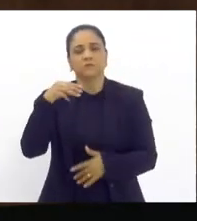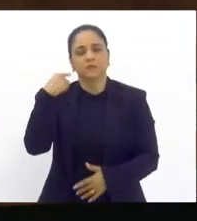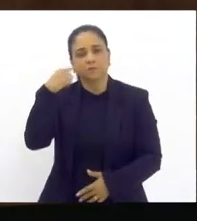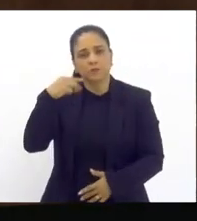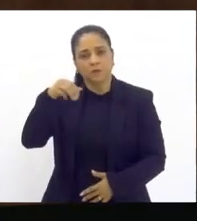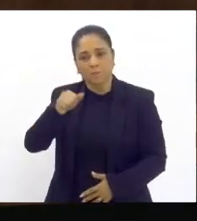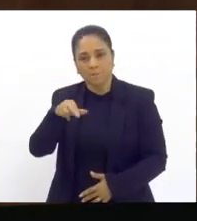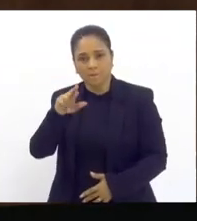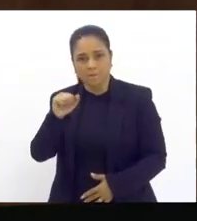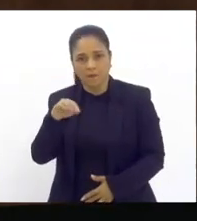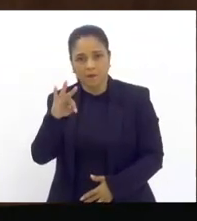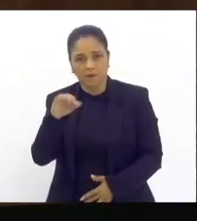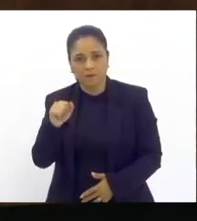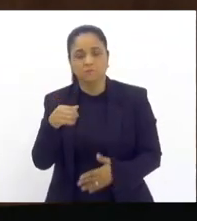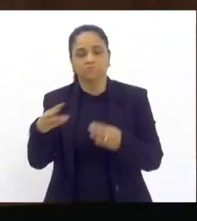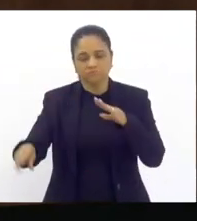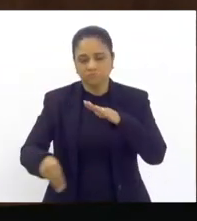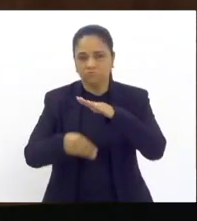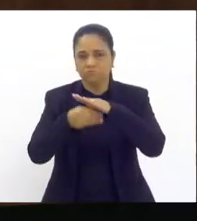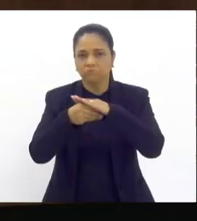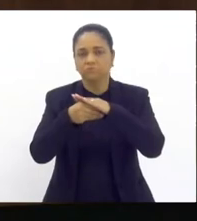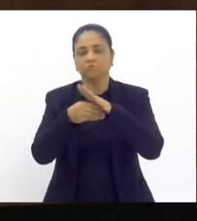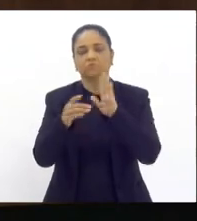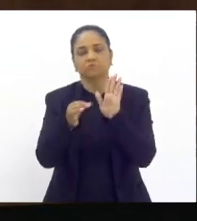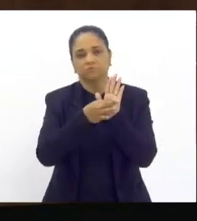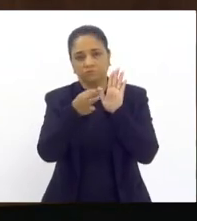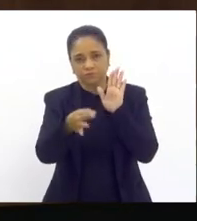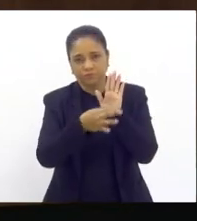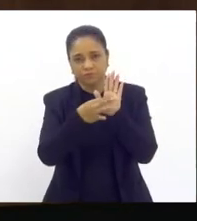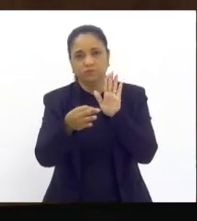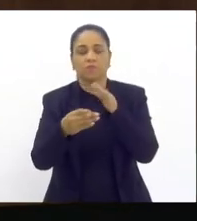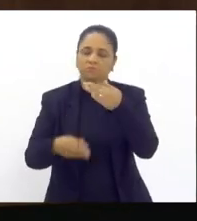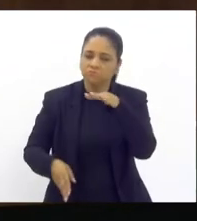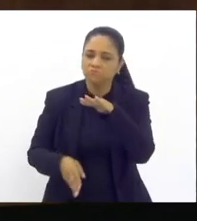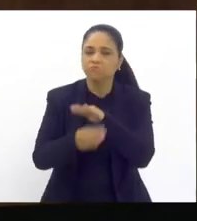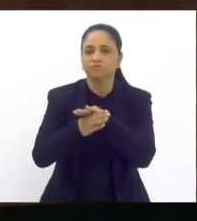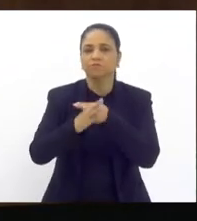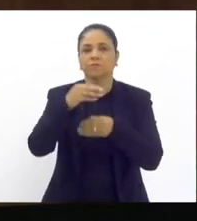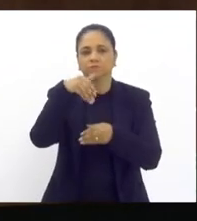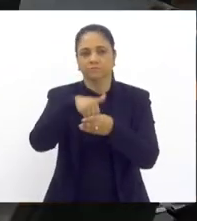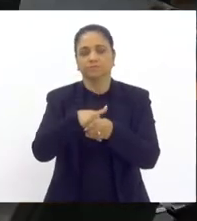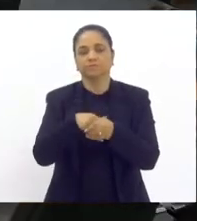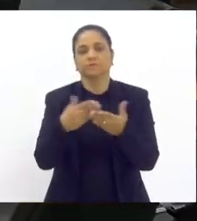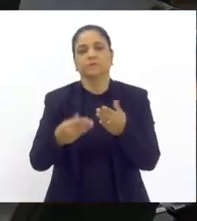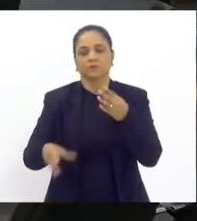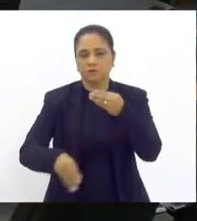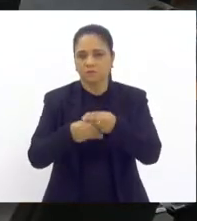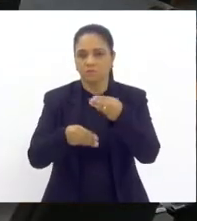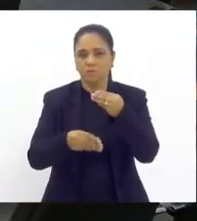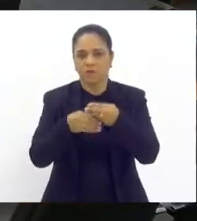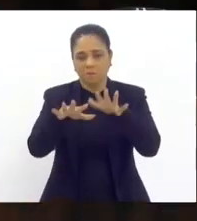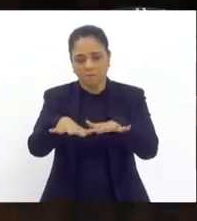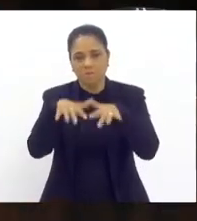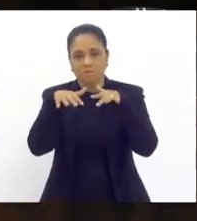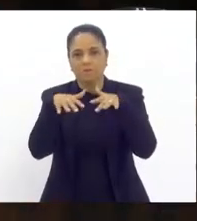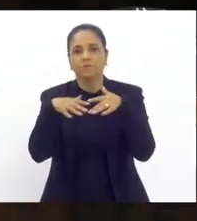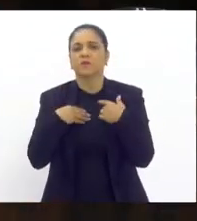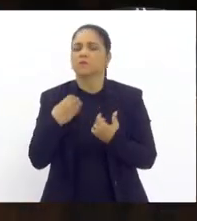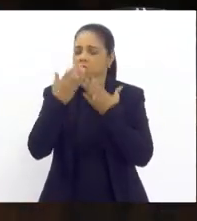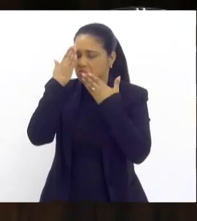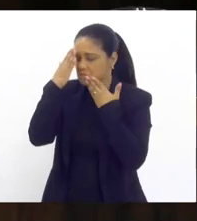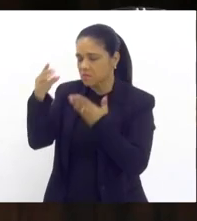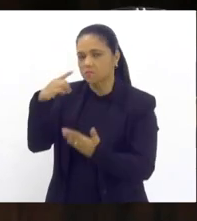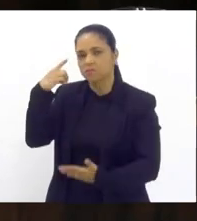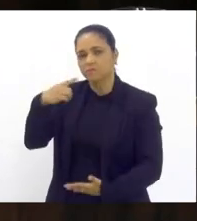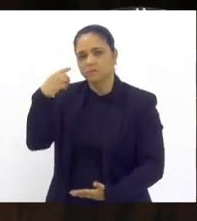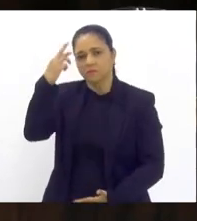nosso parecer é favorável ao projeto e favorável a todas as emendas de plenário. Obrigada. Obrigada, deputada Renata